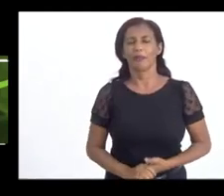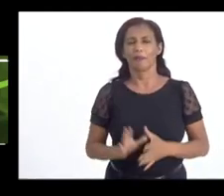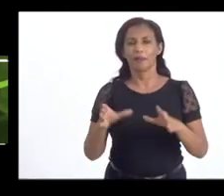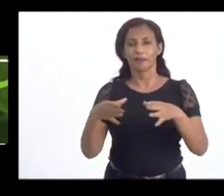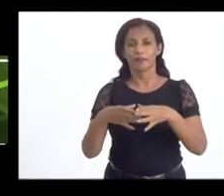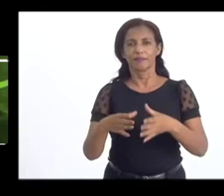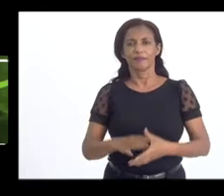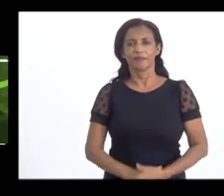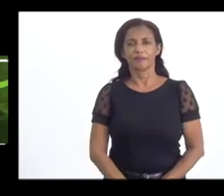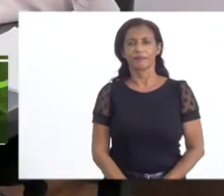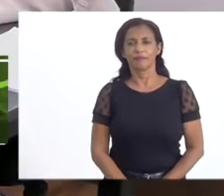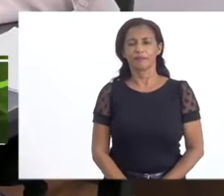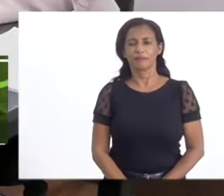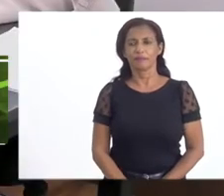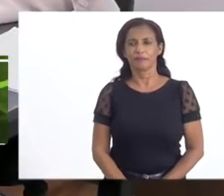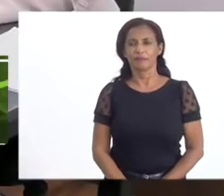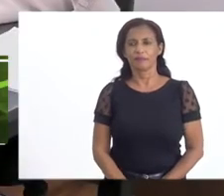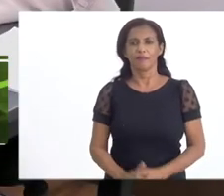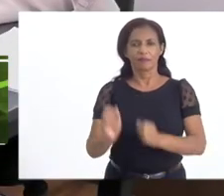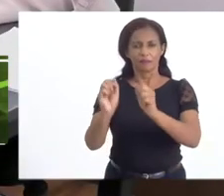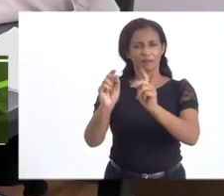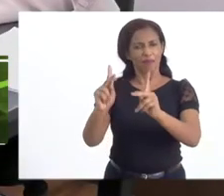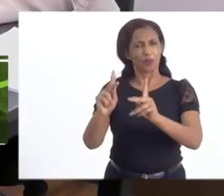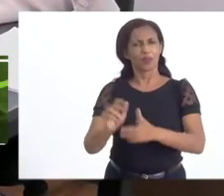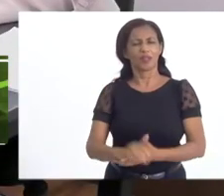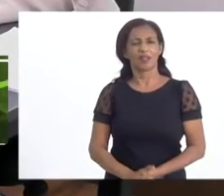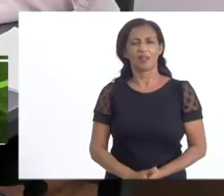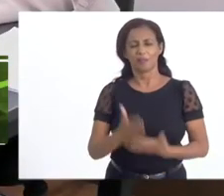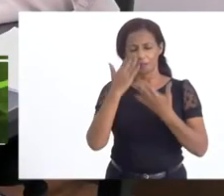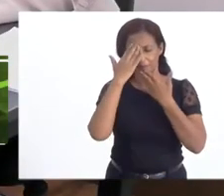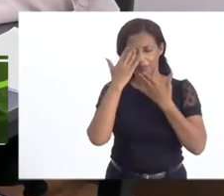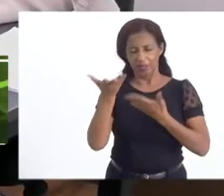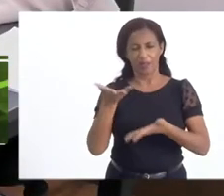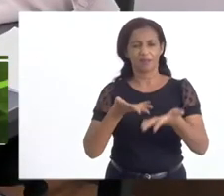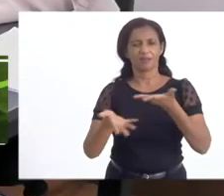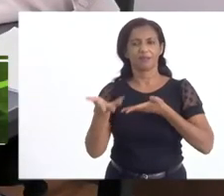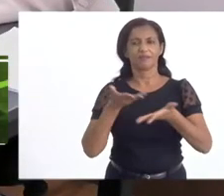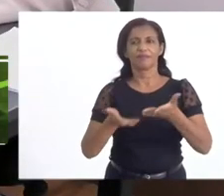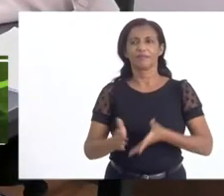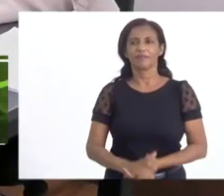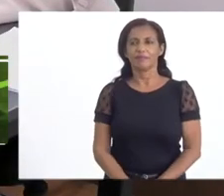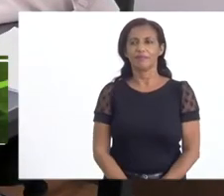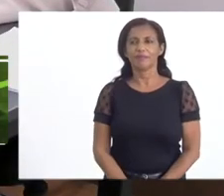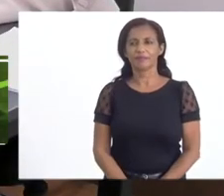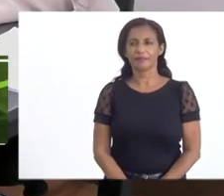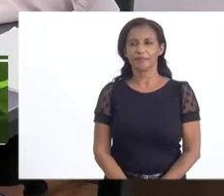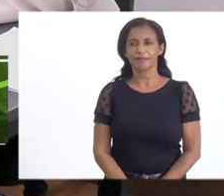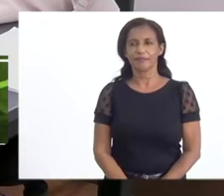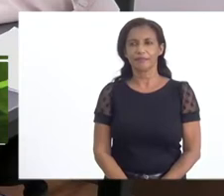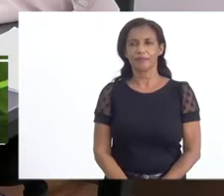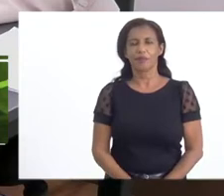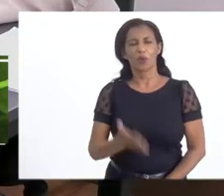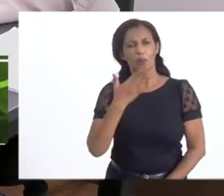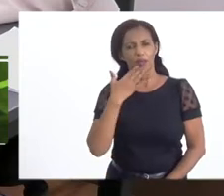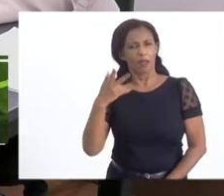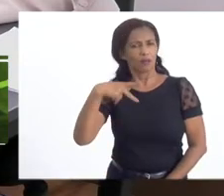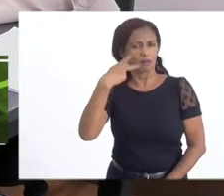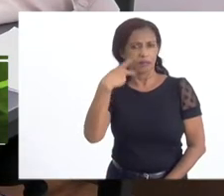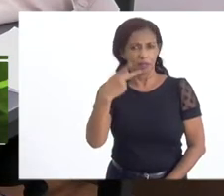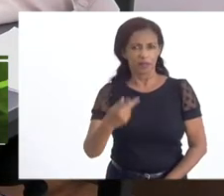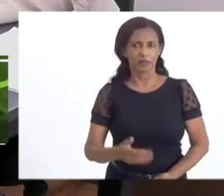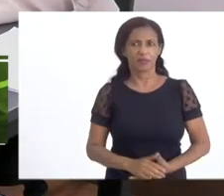comissão. Ok, tá ok, Sérgio. Obrigado pela sua participação. Obrigado pelos itens levantados,